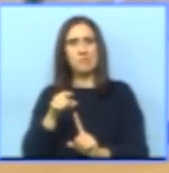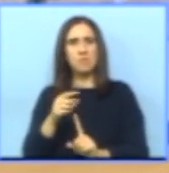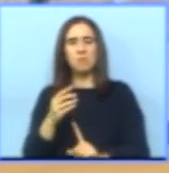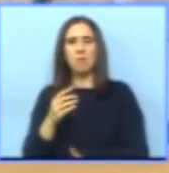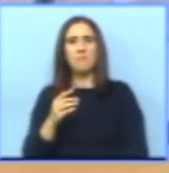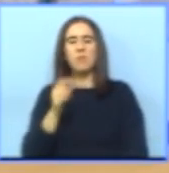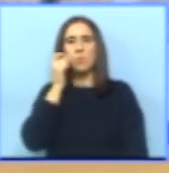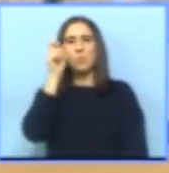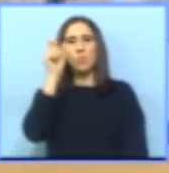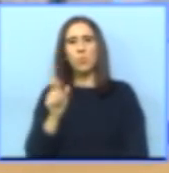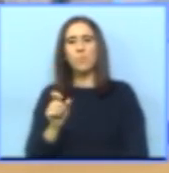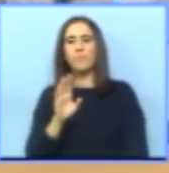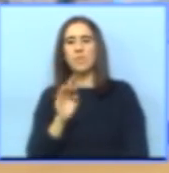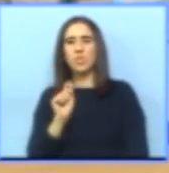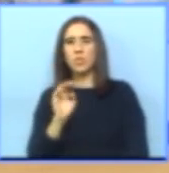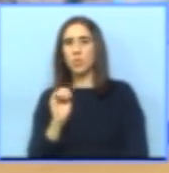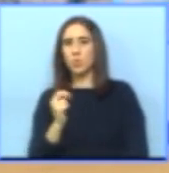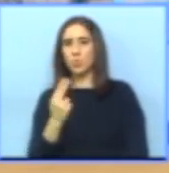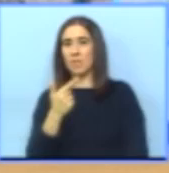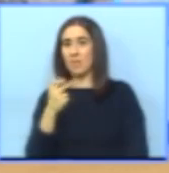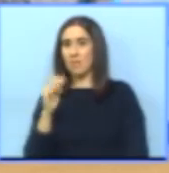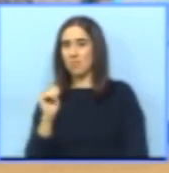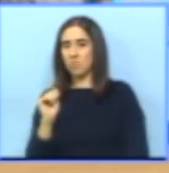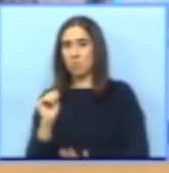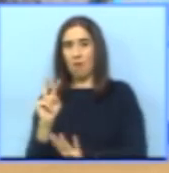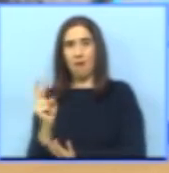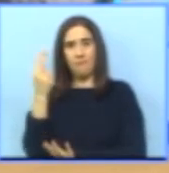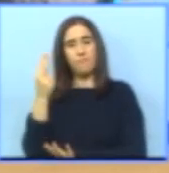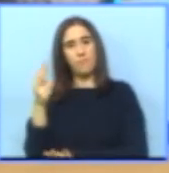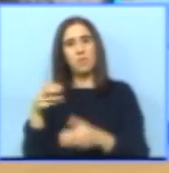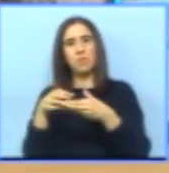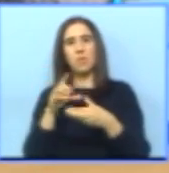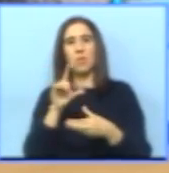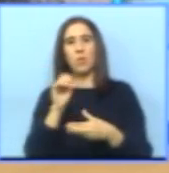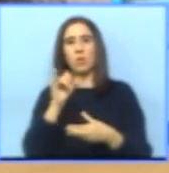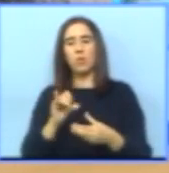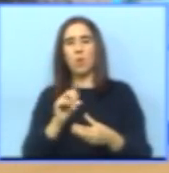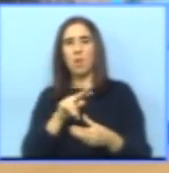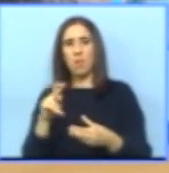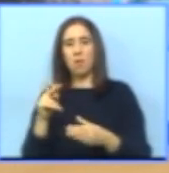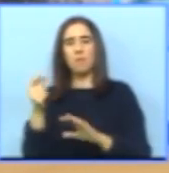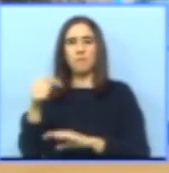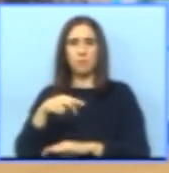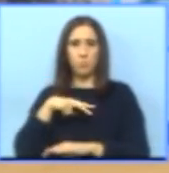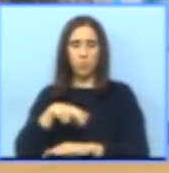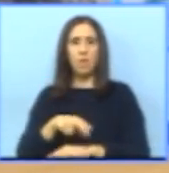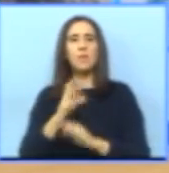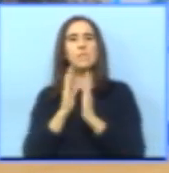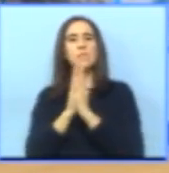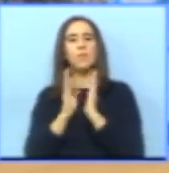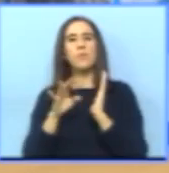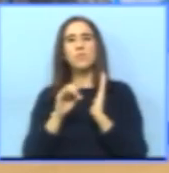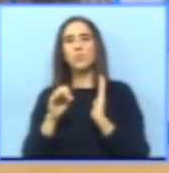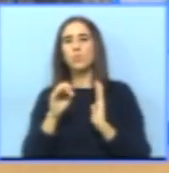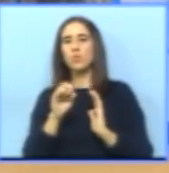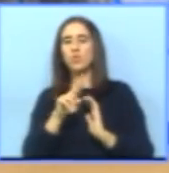dois jesuítas do grupo inicial de Santo Inácio de Loyola que vão imediatamente para Portugal, São Francisco Xavier, que vai para... enfim,